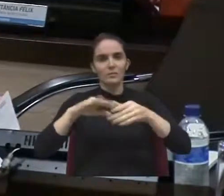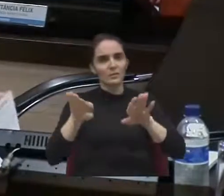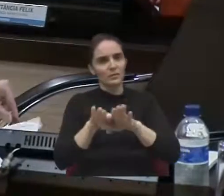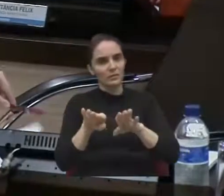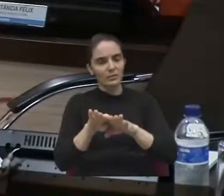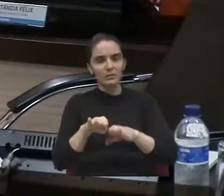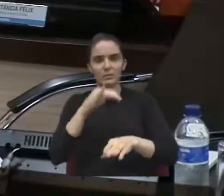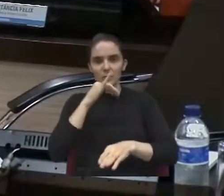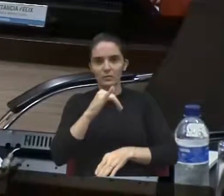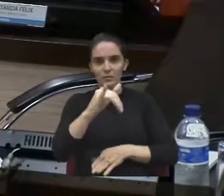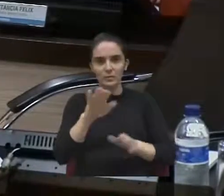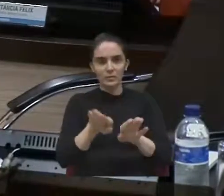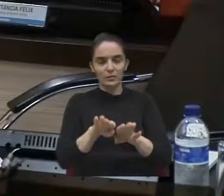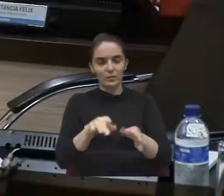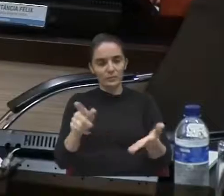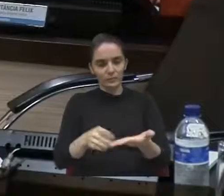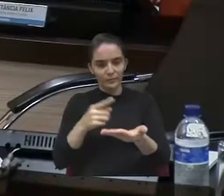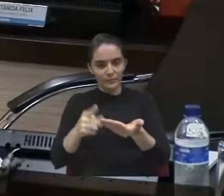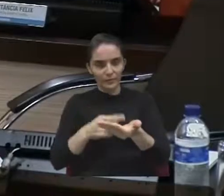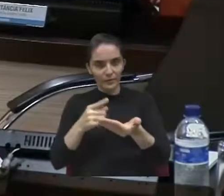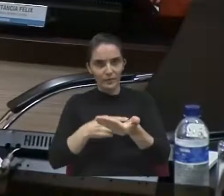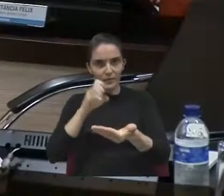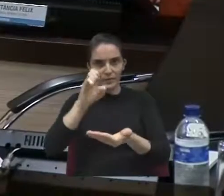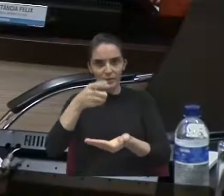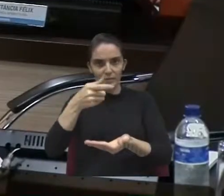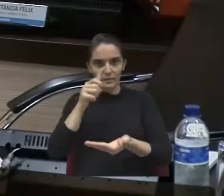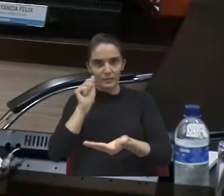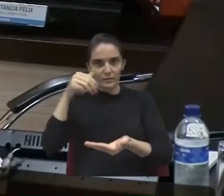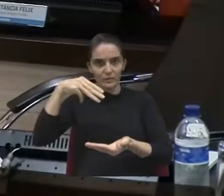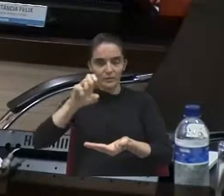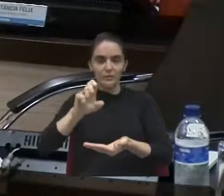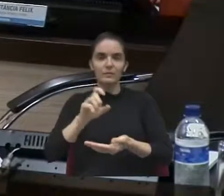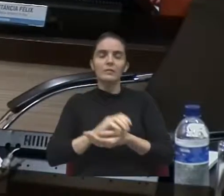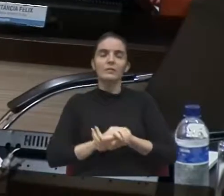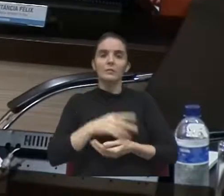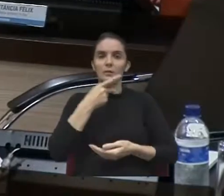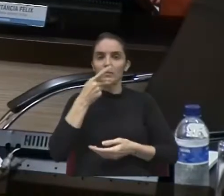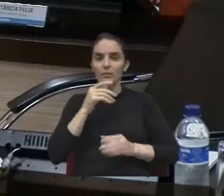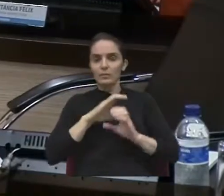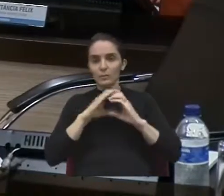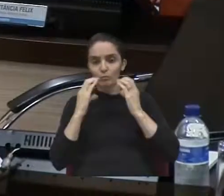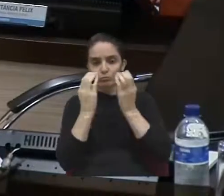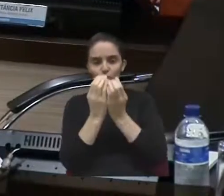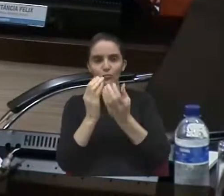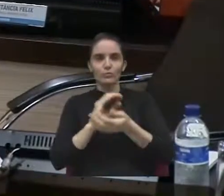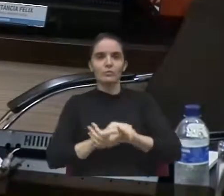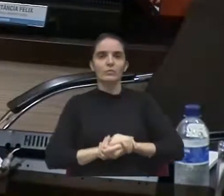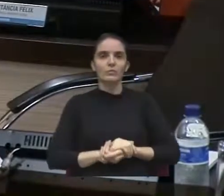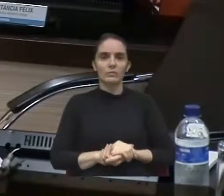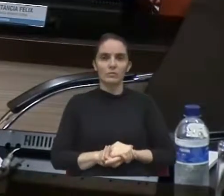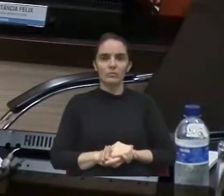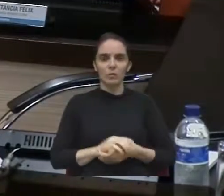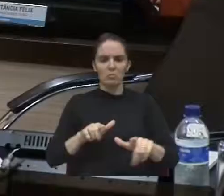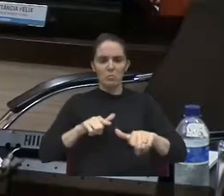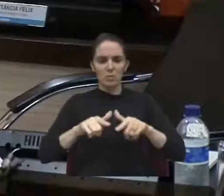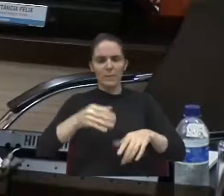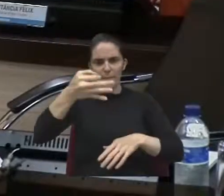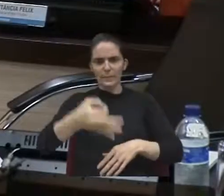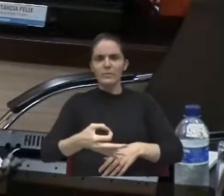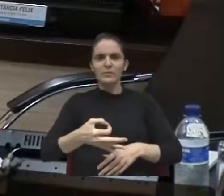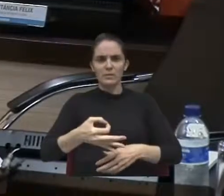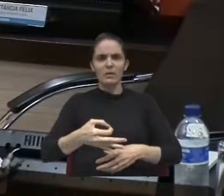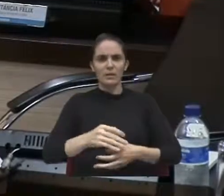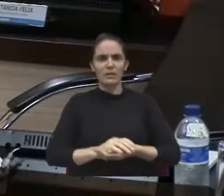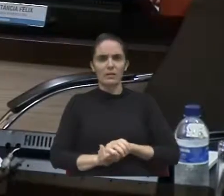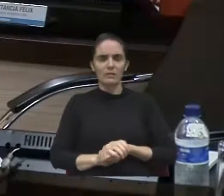Exame que foi feita acerca do coletivo. Isso mostra que o trabalho é sério e que foi feito de uma forma